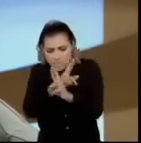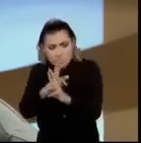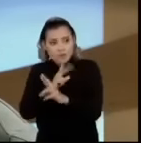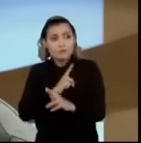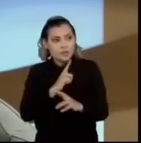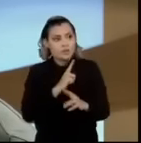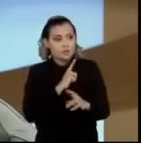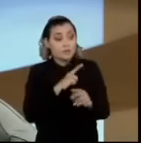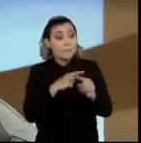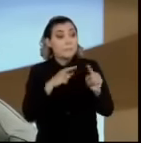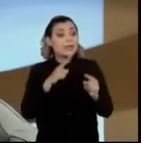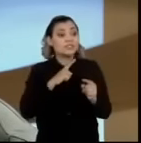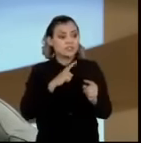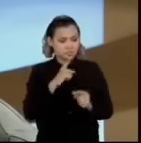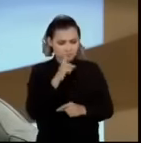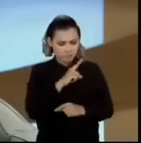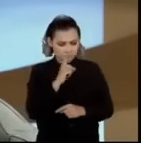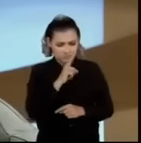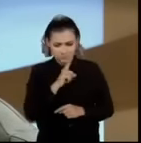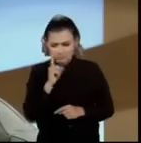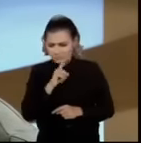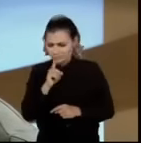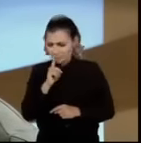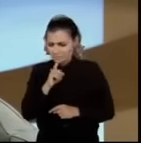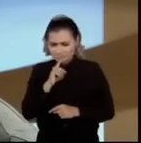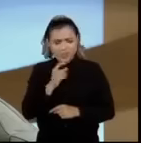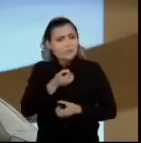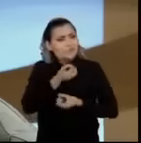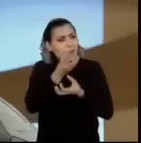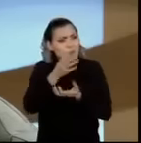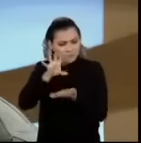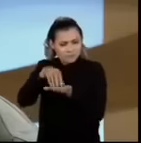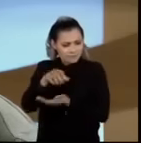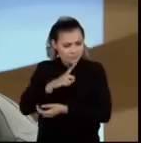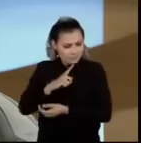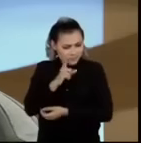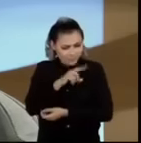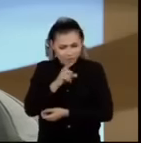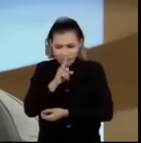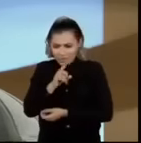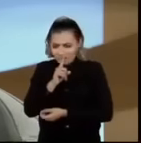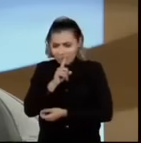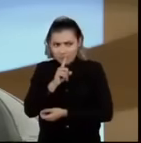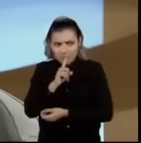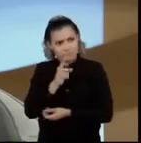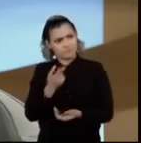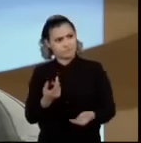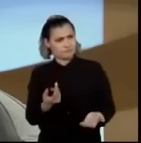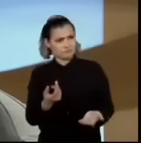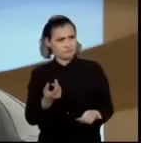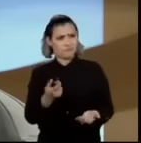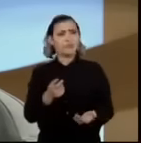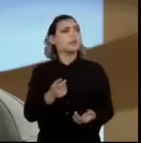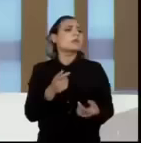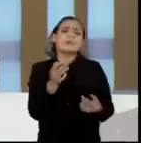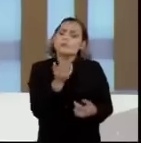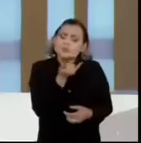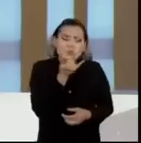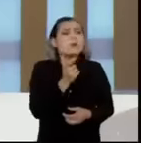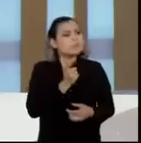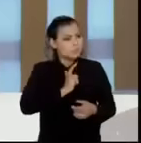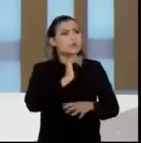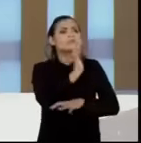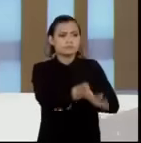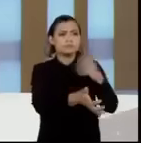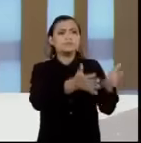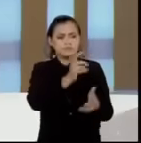série de inconsistências nos dados especificamente dos alertas. Isso significa que foi um esforço para dizer que não há desmatamento? De maneira nenhuma.